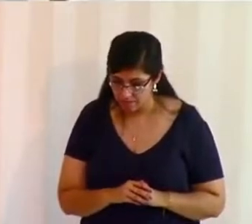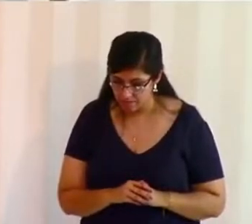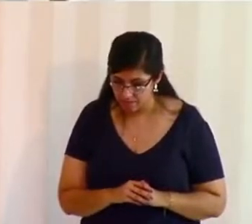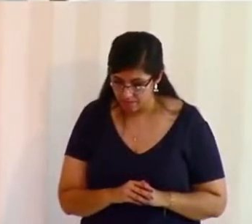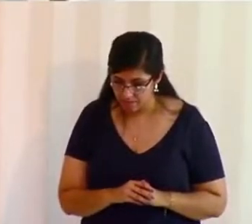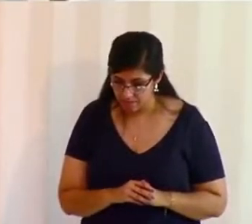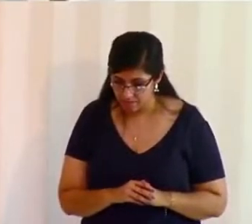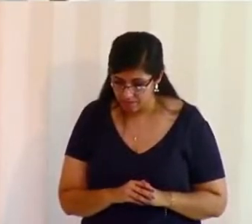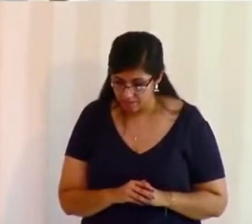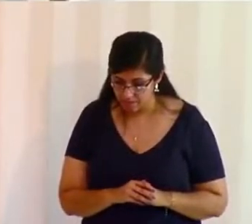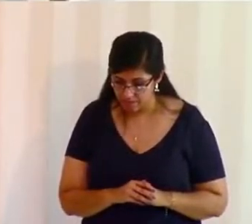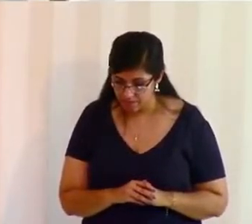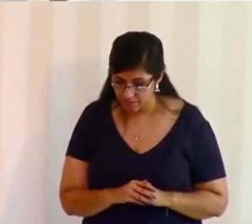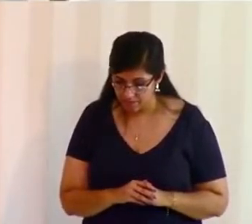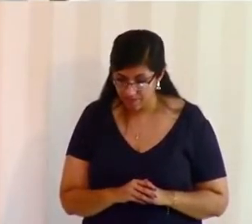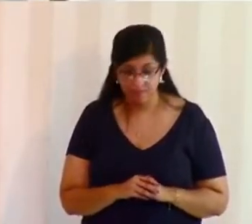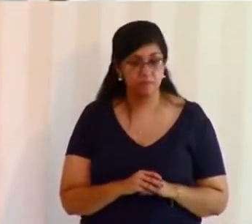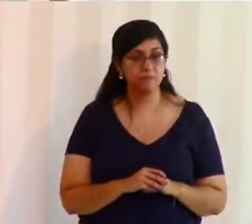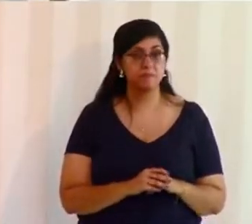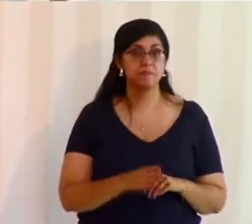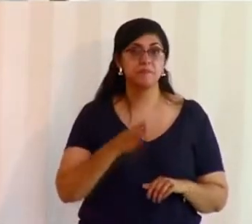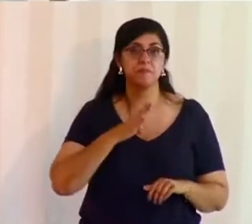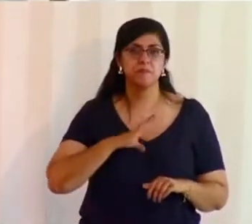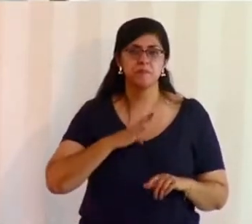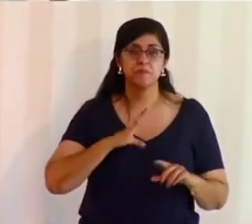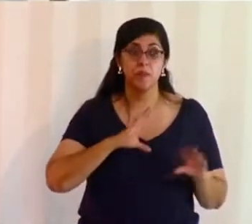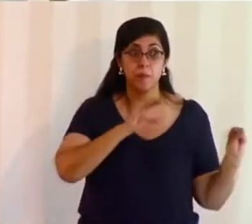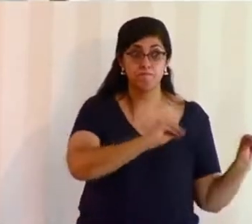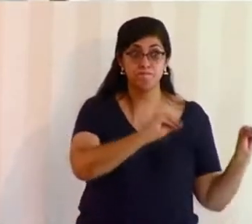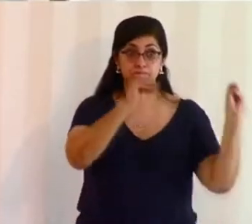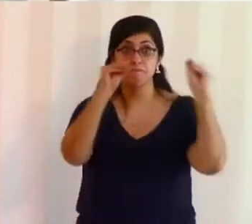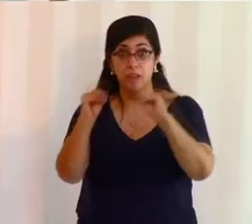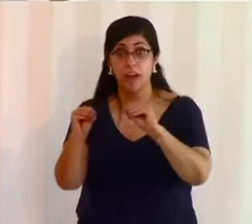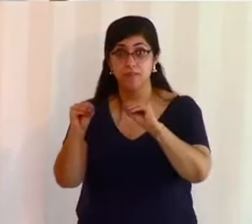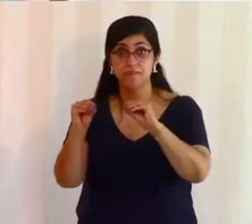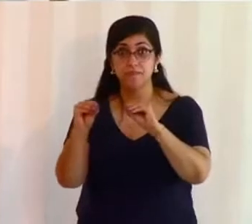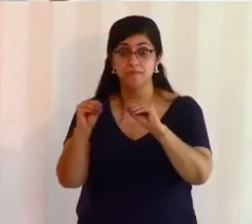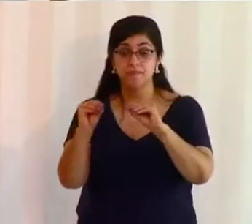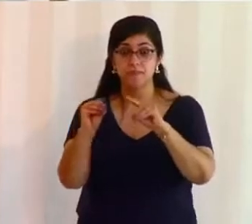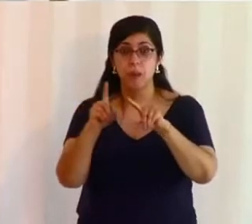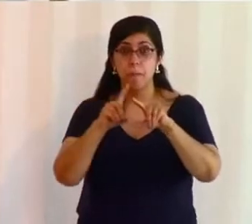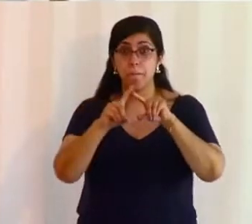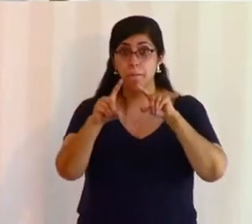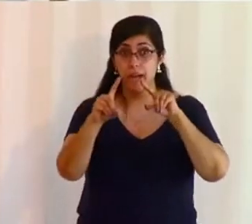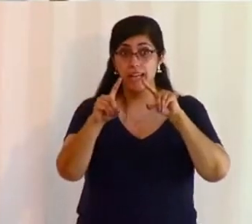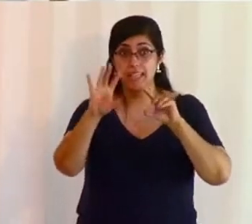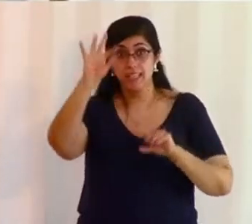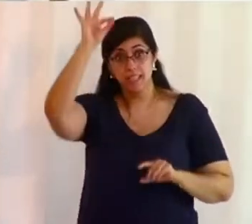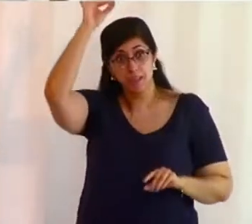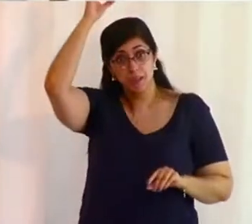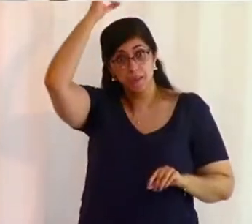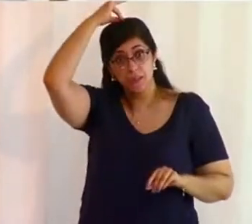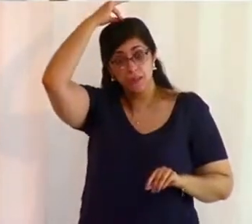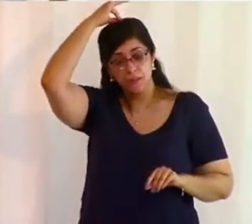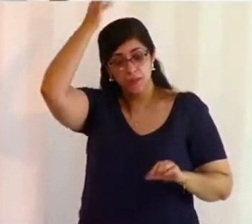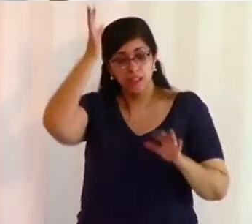para Bitínia, mas olha o que o texto nos diz de novo: mas o Espírito de Jesus não o